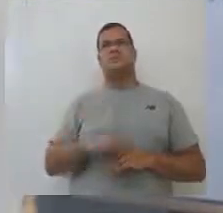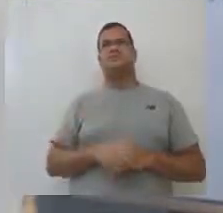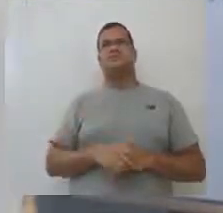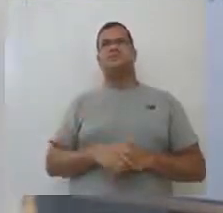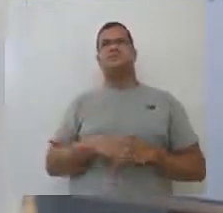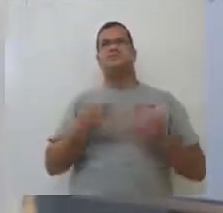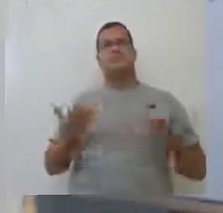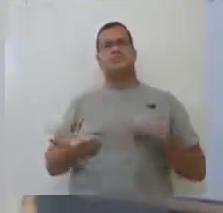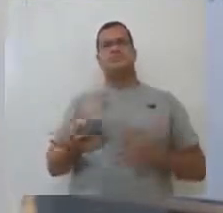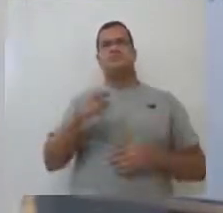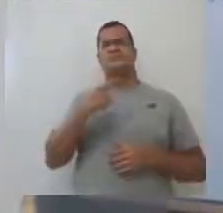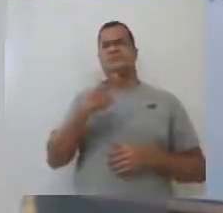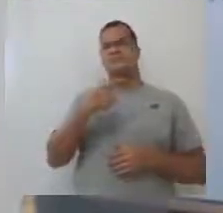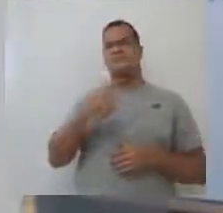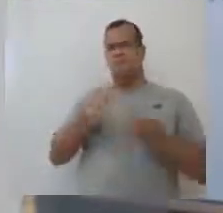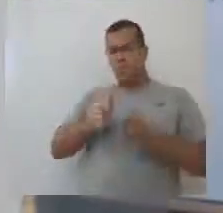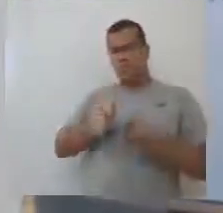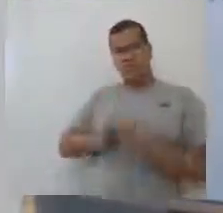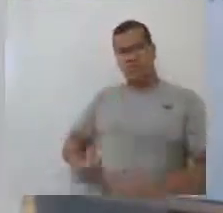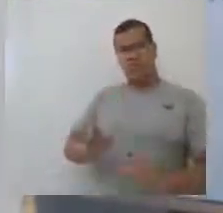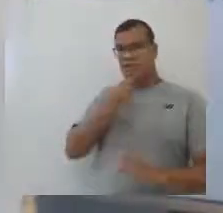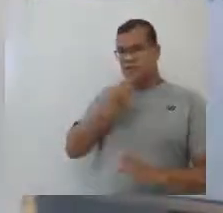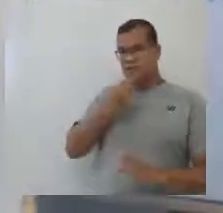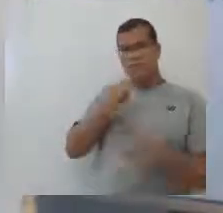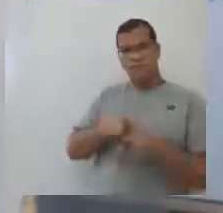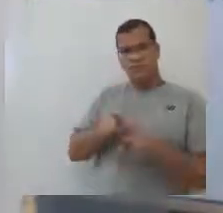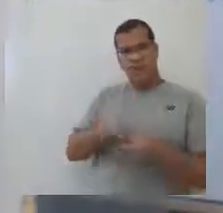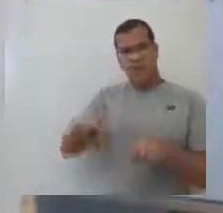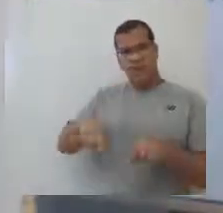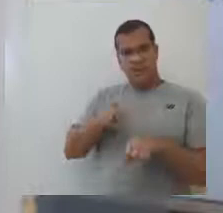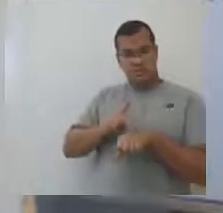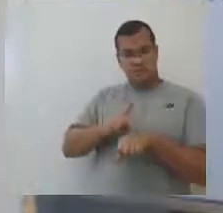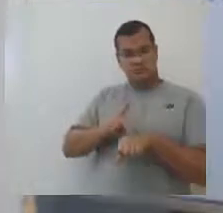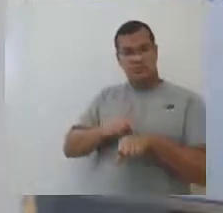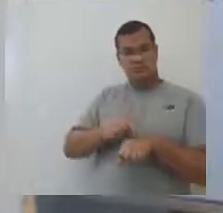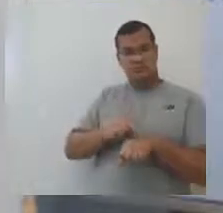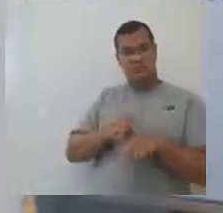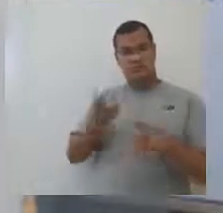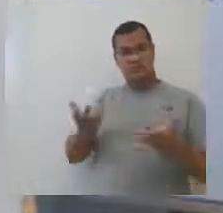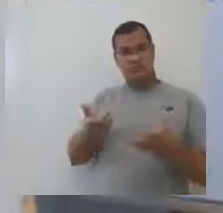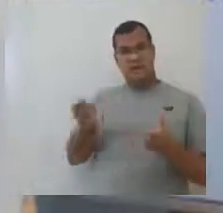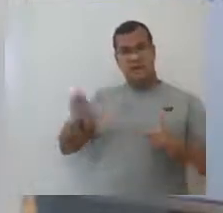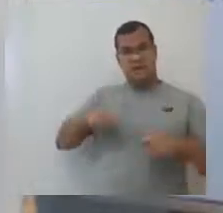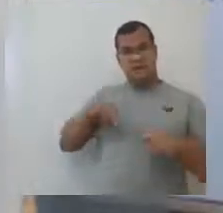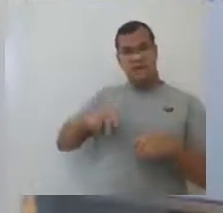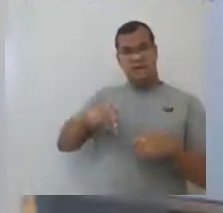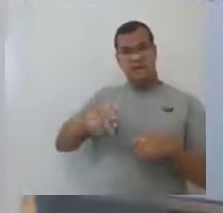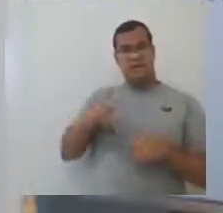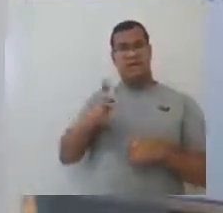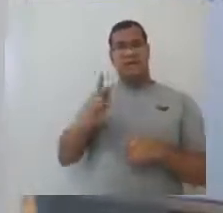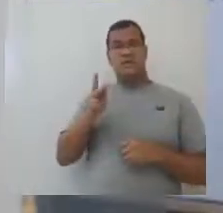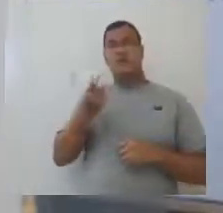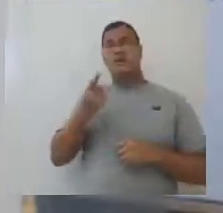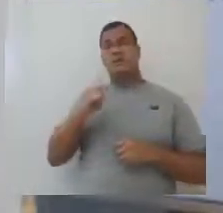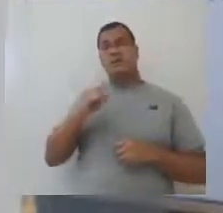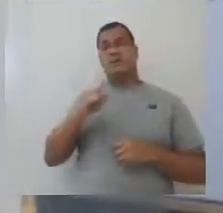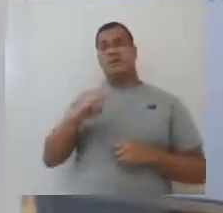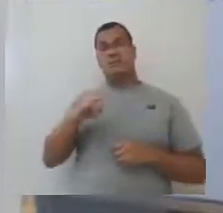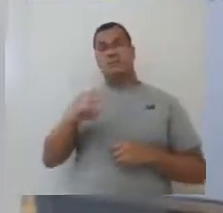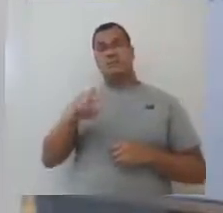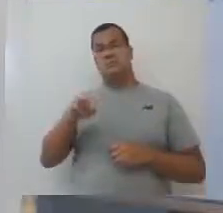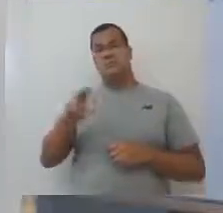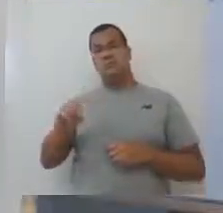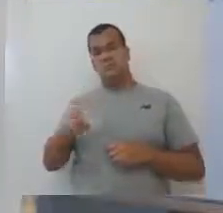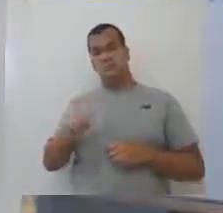Aí ele disse que o menino também nasceu com olhos escuros e ele quer a possibilidade desse menino ser híbrido. Ou seja, do filho